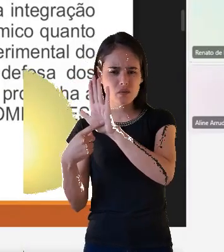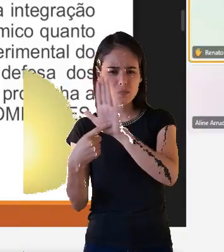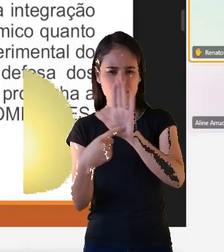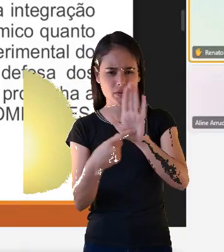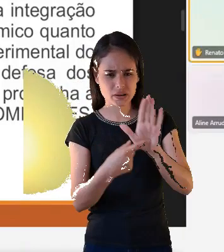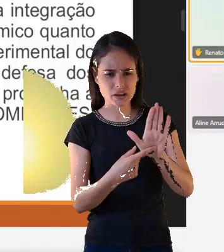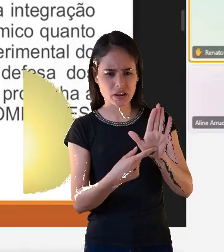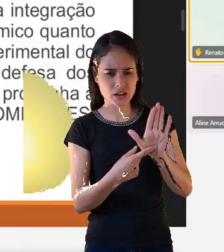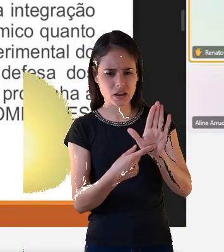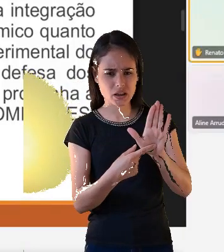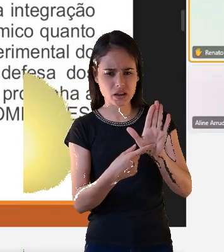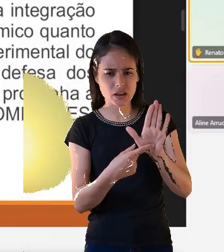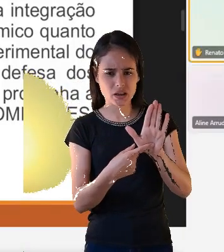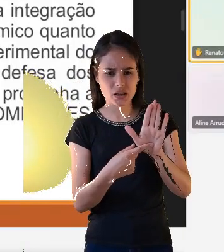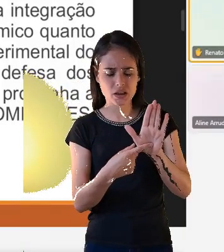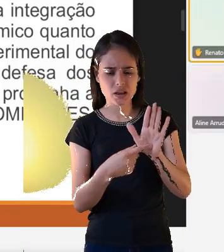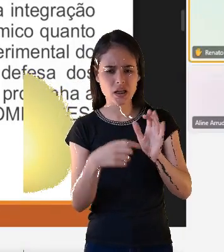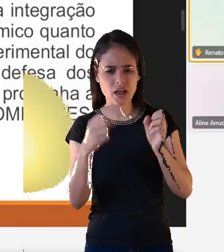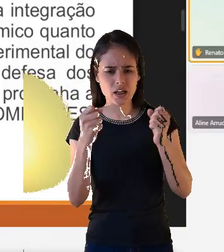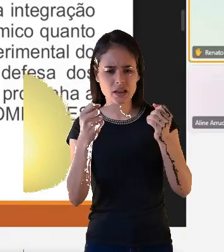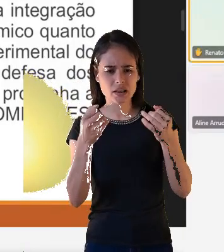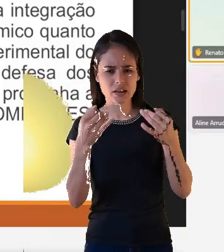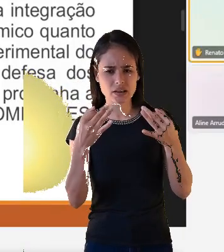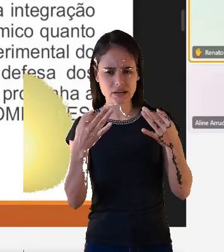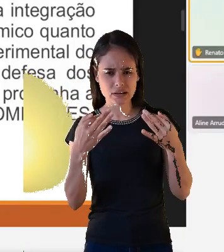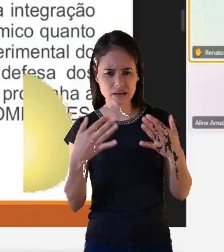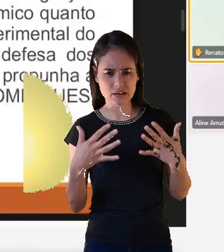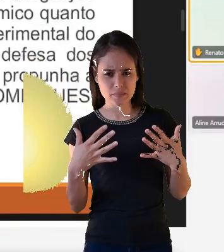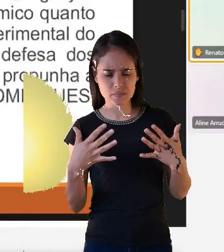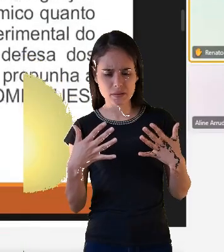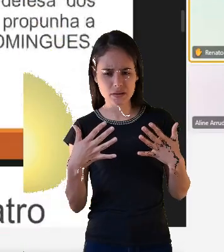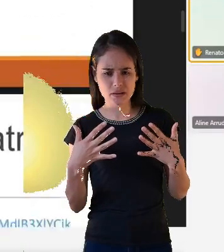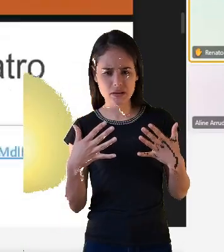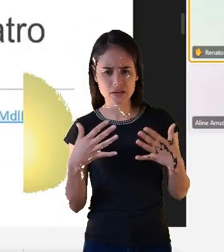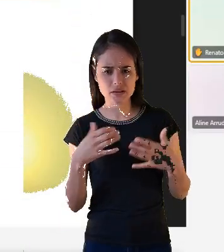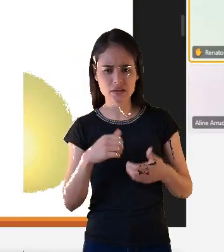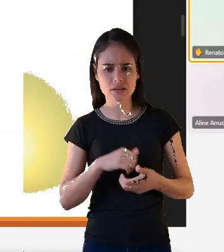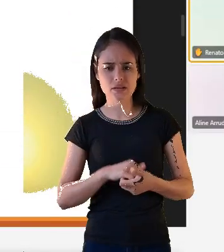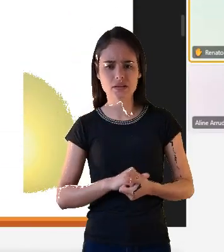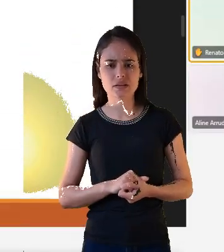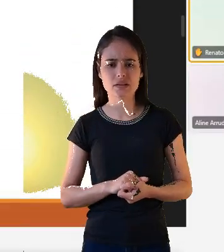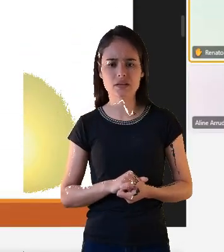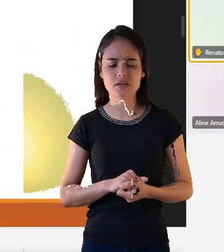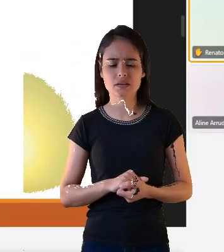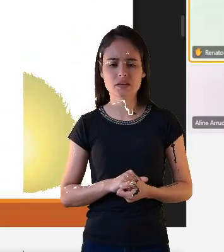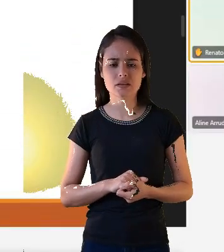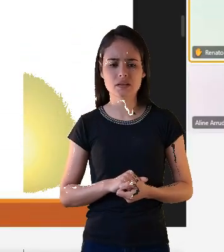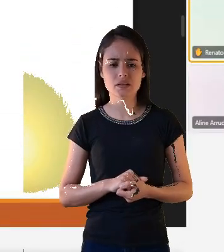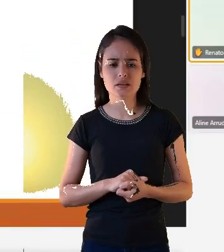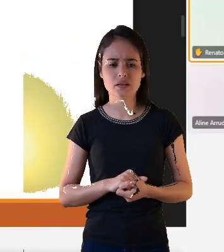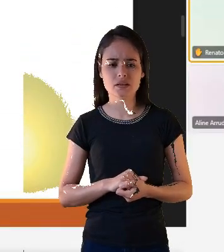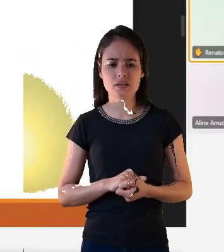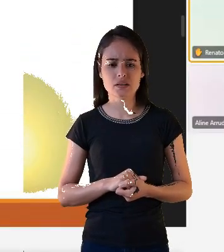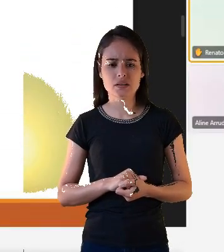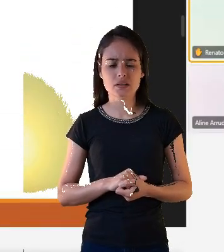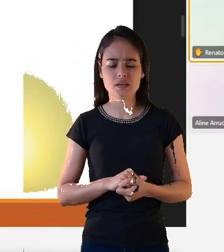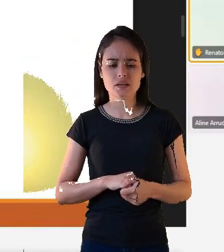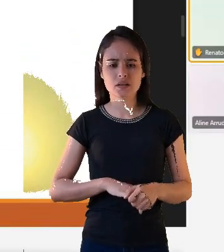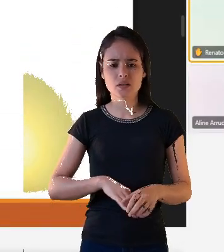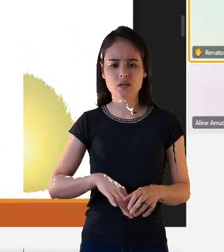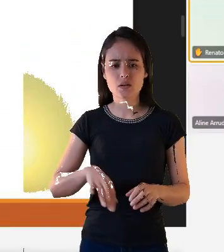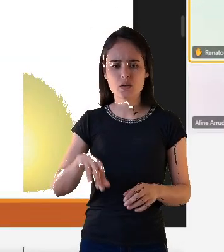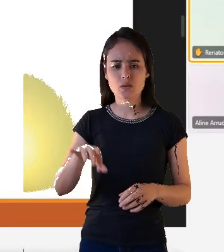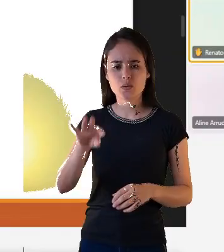Eu tinha pensado num vídeo do Abdias, eu acho que dá tempo de passar, né, esse